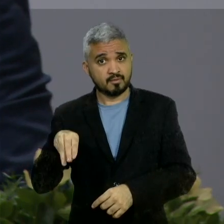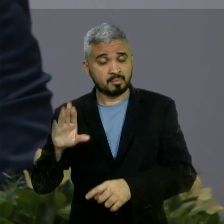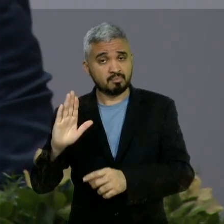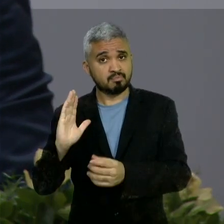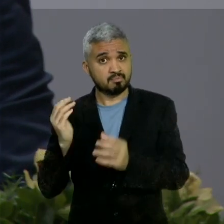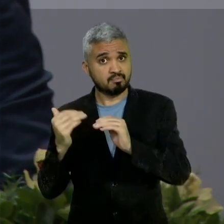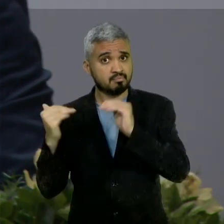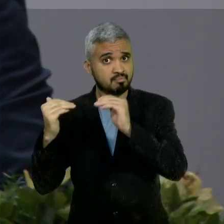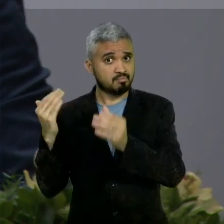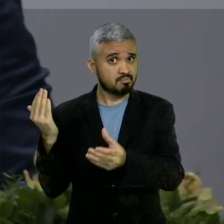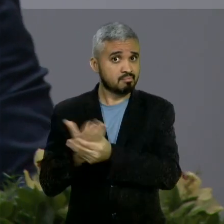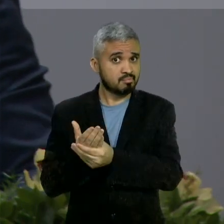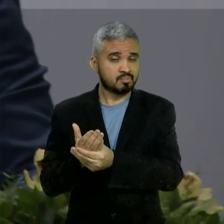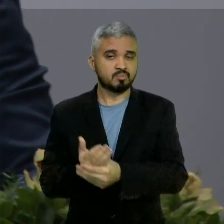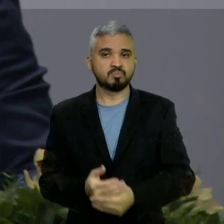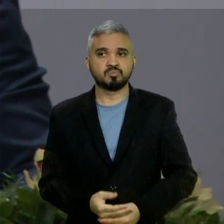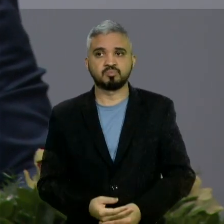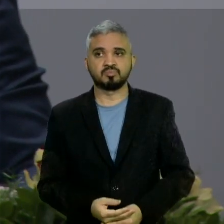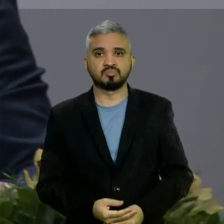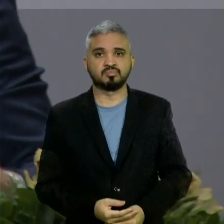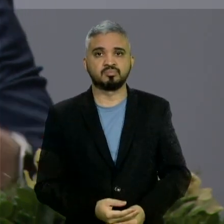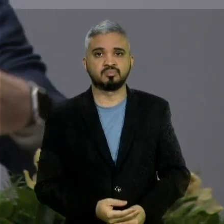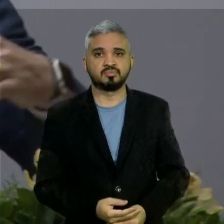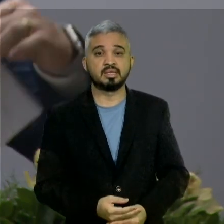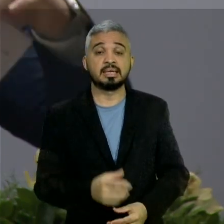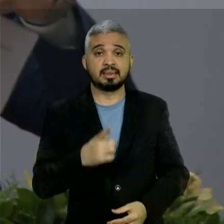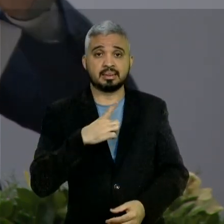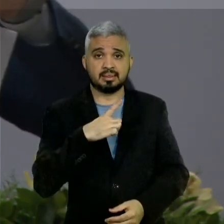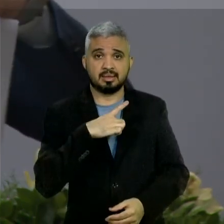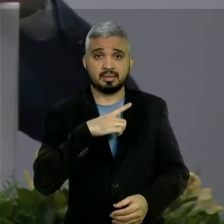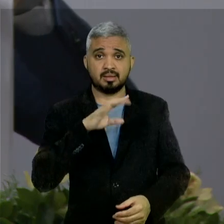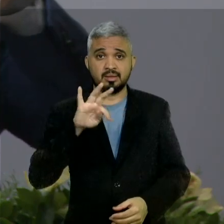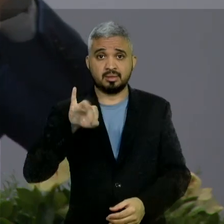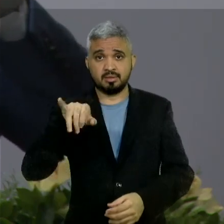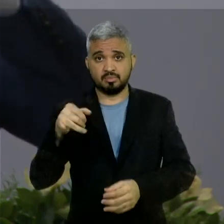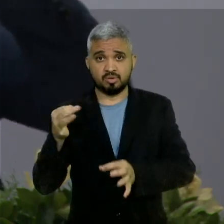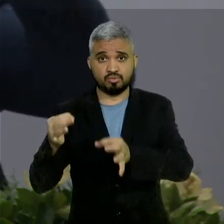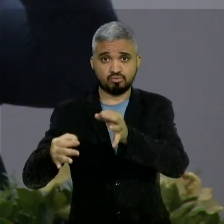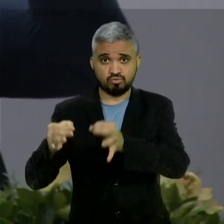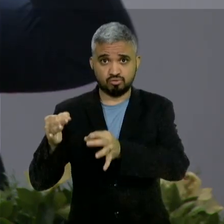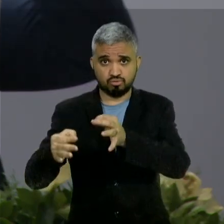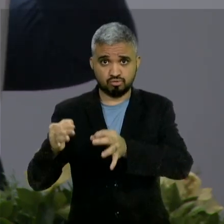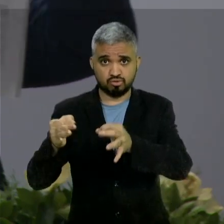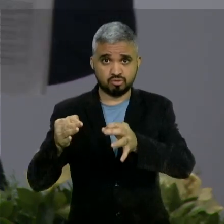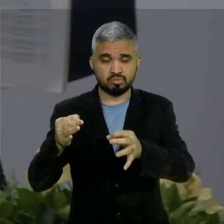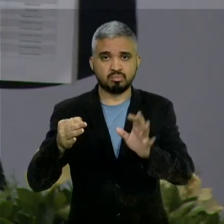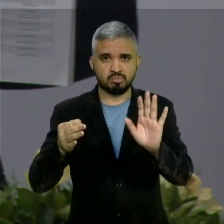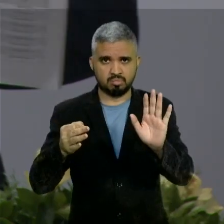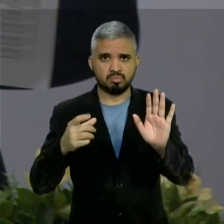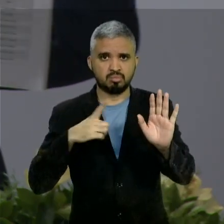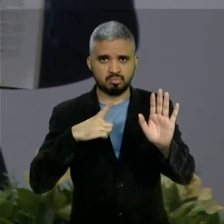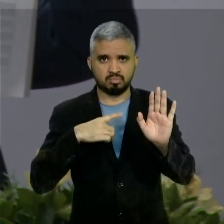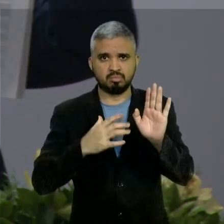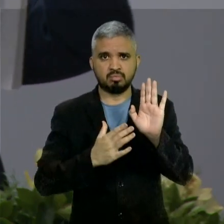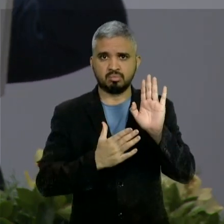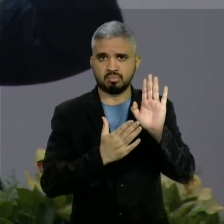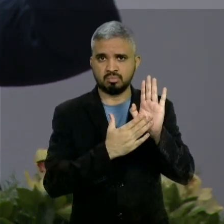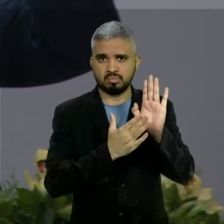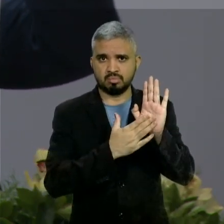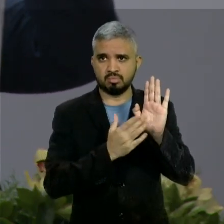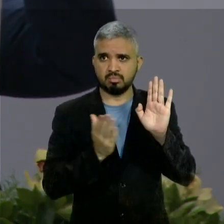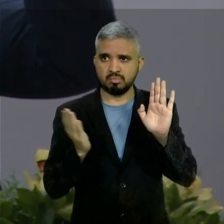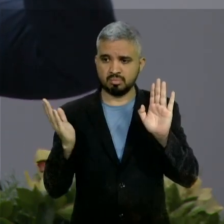melhor protocolado no tribunal de justiça está aqui é o documento público está impresso será